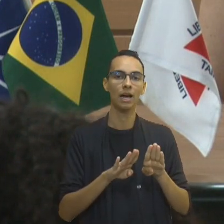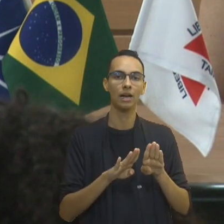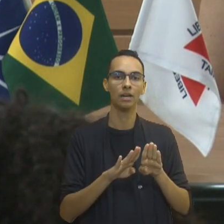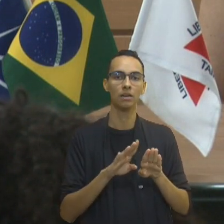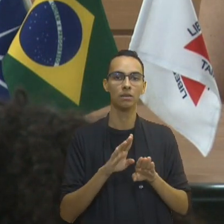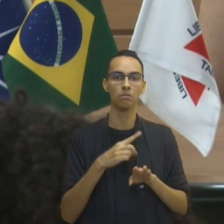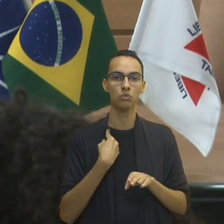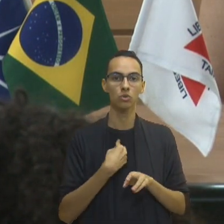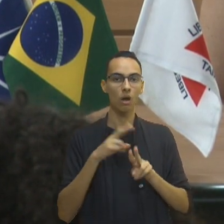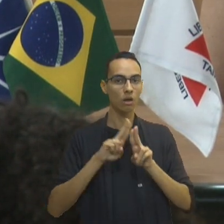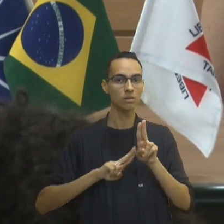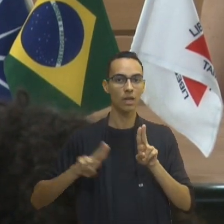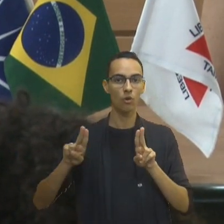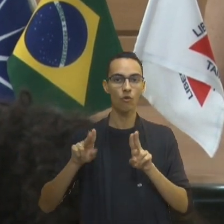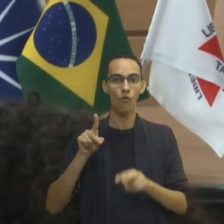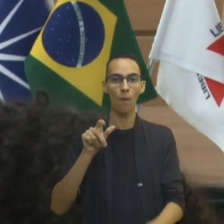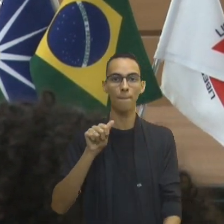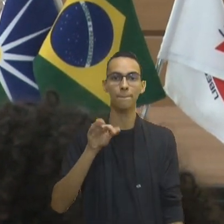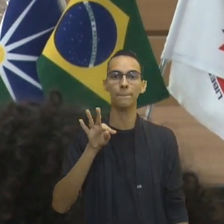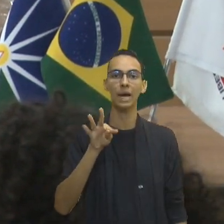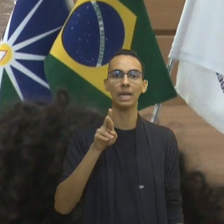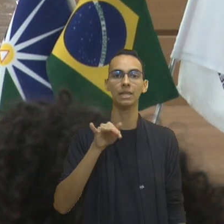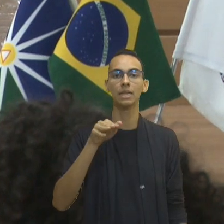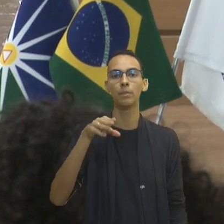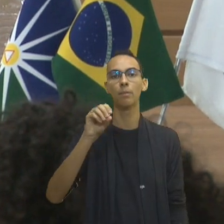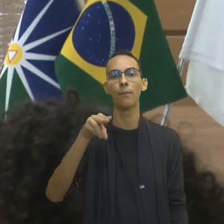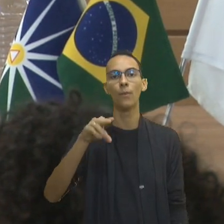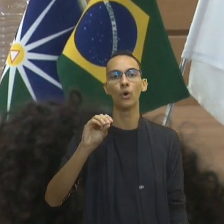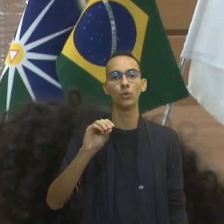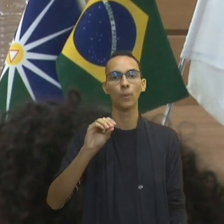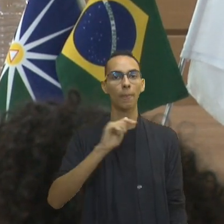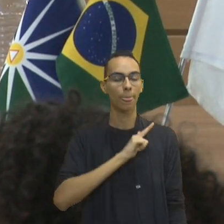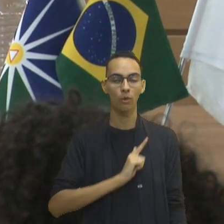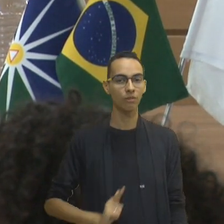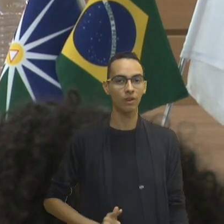Porque nós estamos... Imagina aqui,